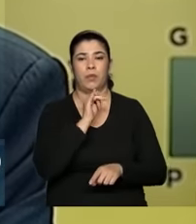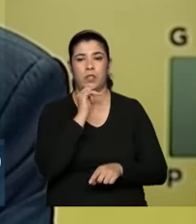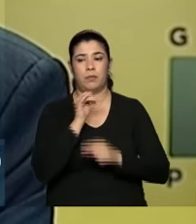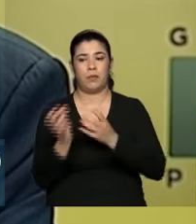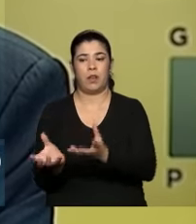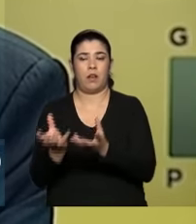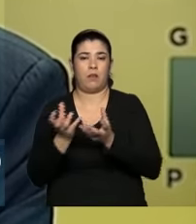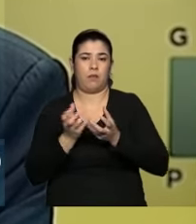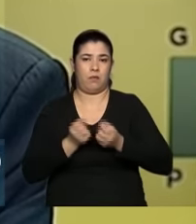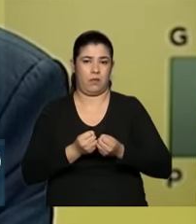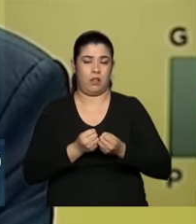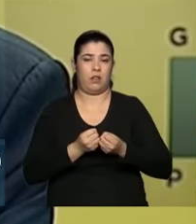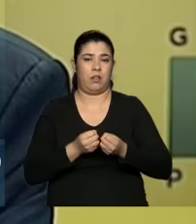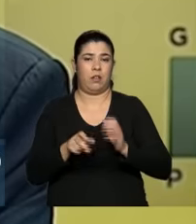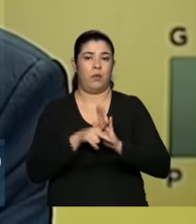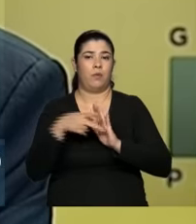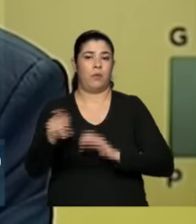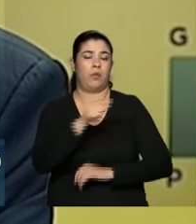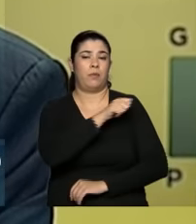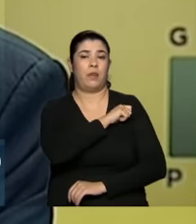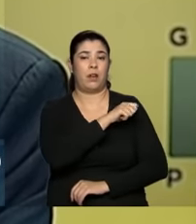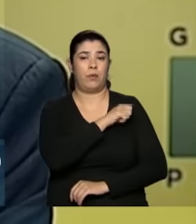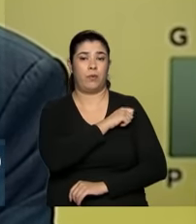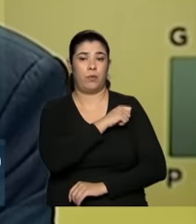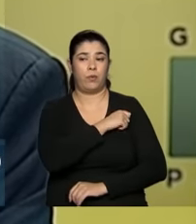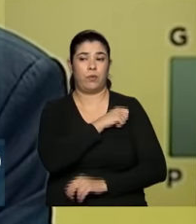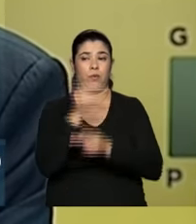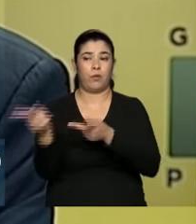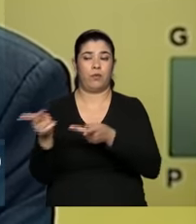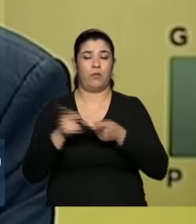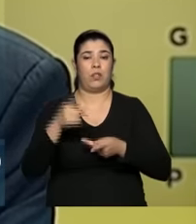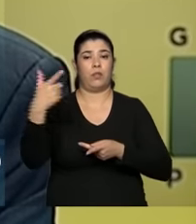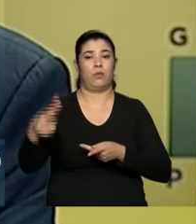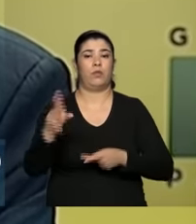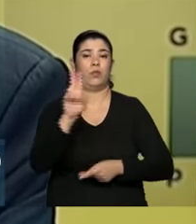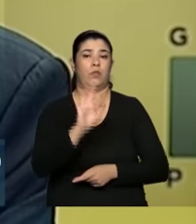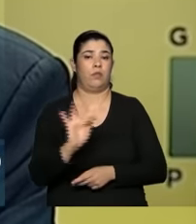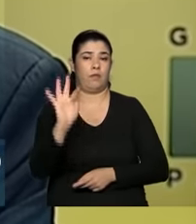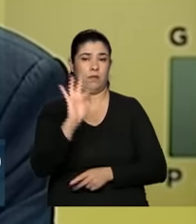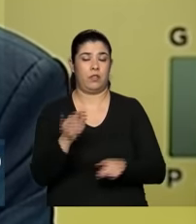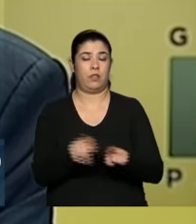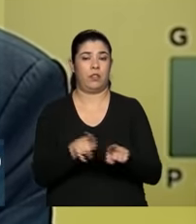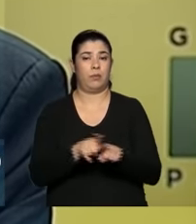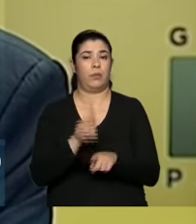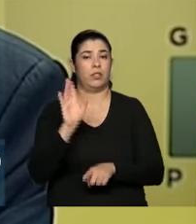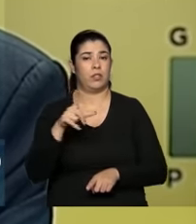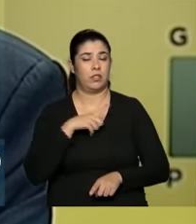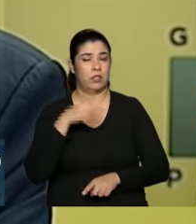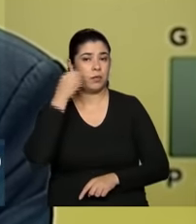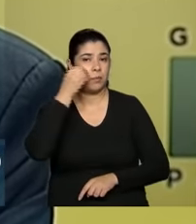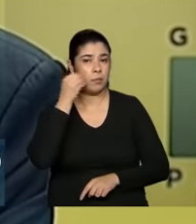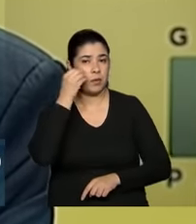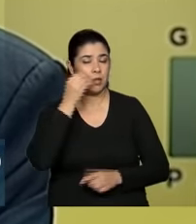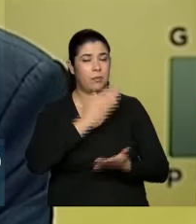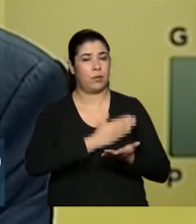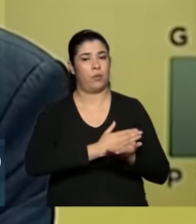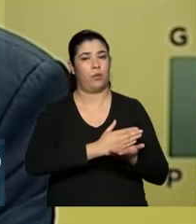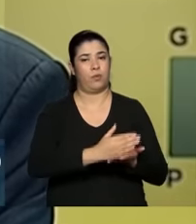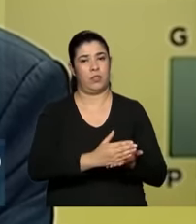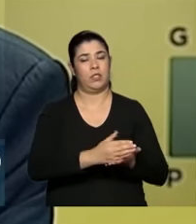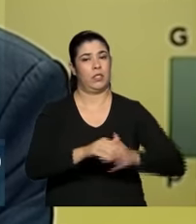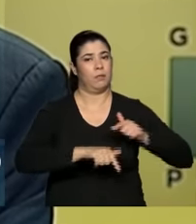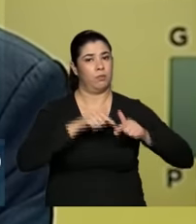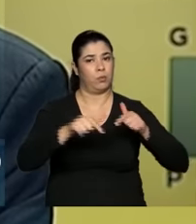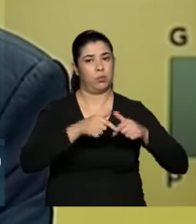acolhendo como residentes alunos que vêm de outras instituições, que já estejam adquirindo experiência para estarem funcionando e tinindo